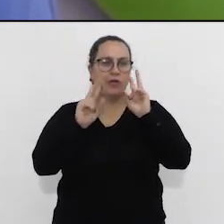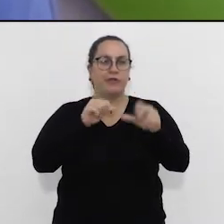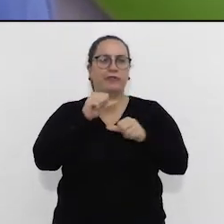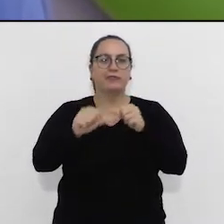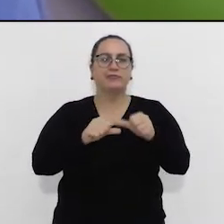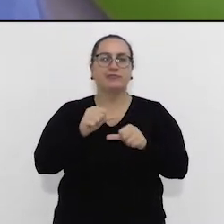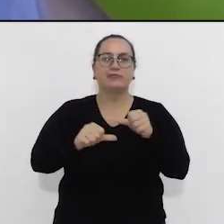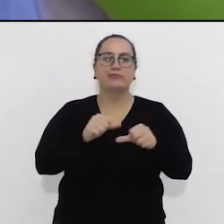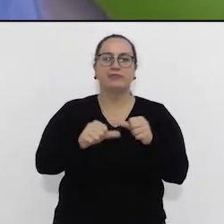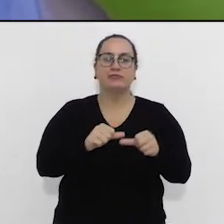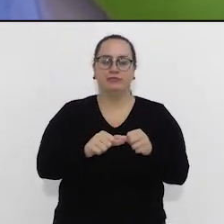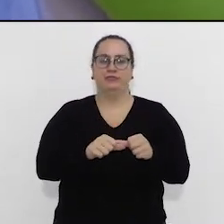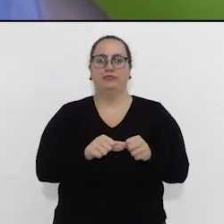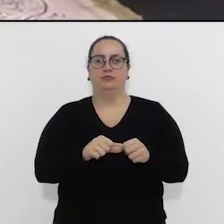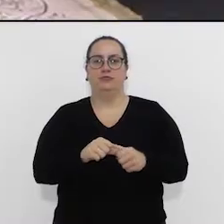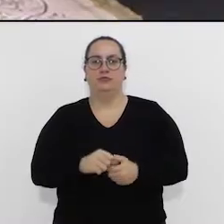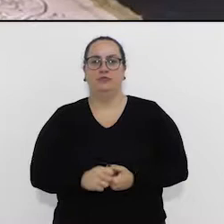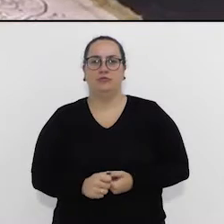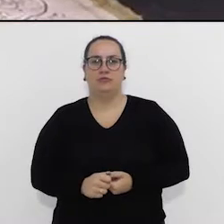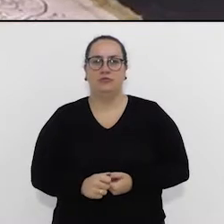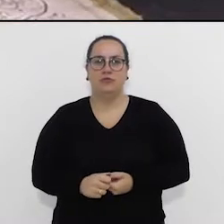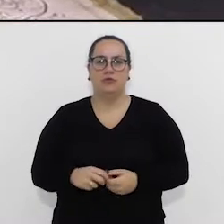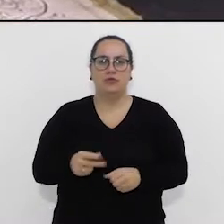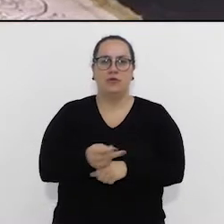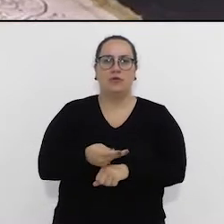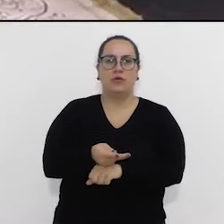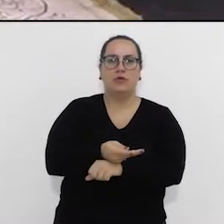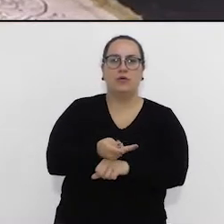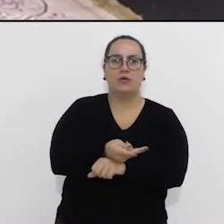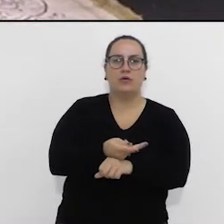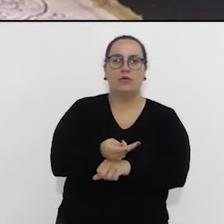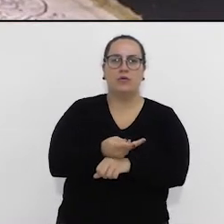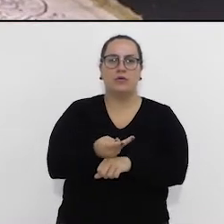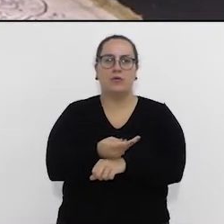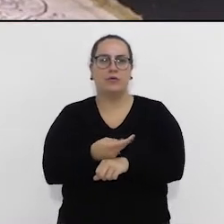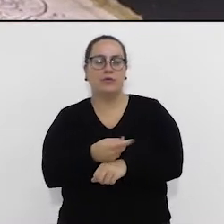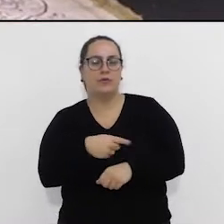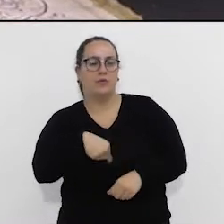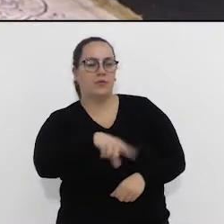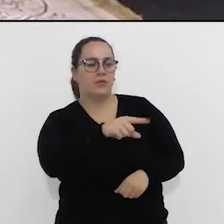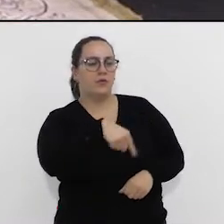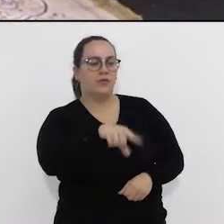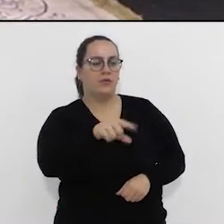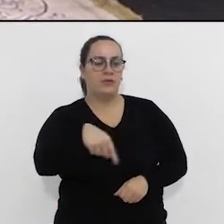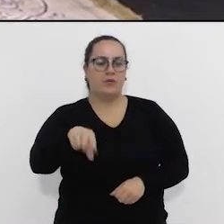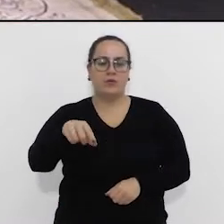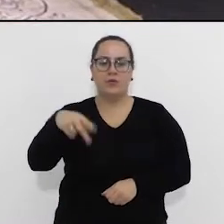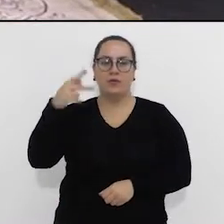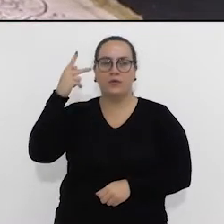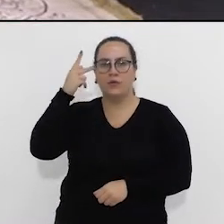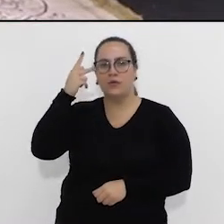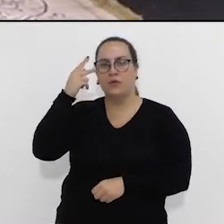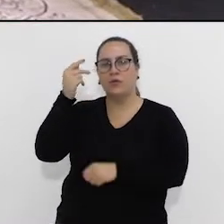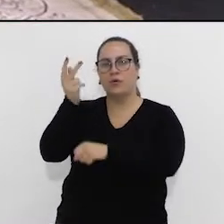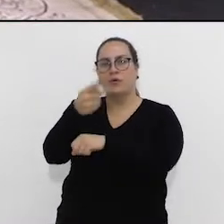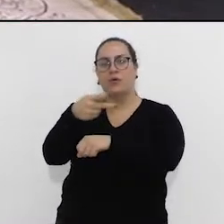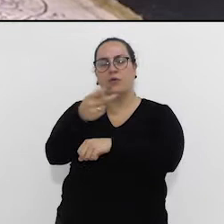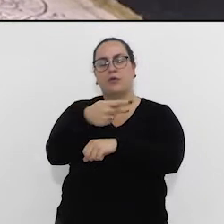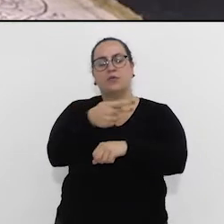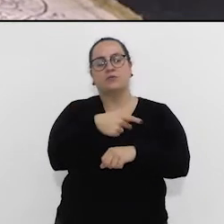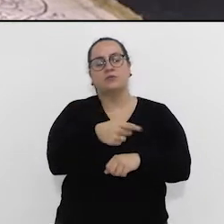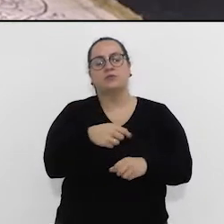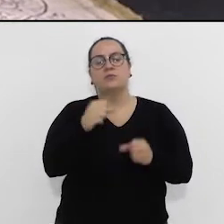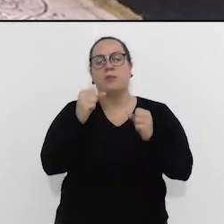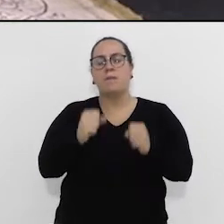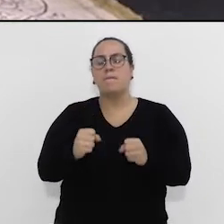dos empresários que estavam dentro de Avaré procurou ajudar os empresários levou os empresários a São Paulo à Brasília para